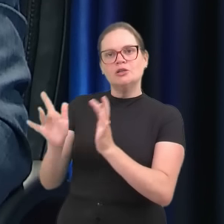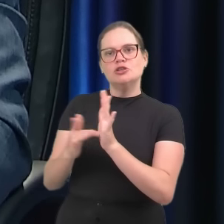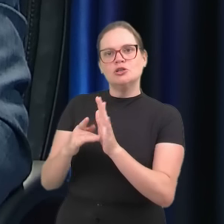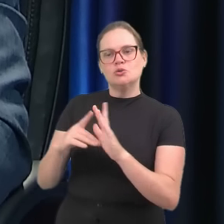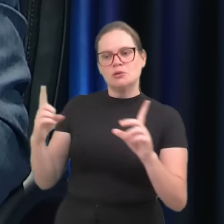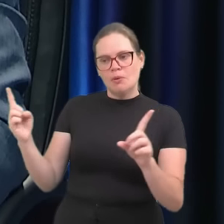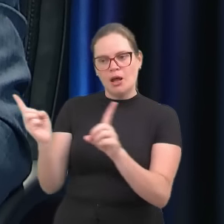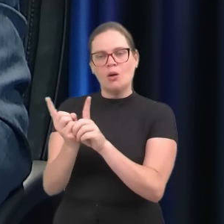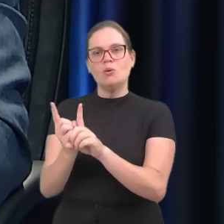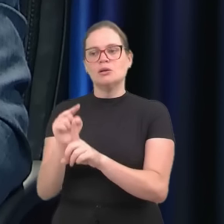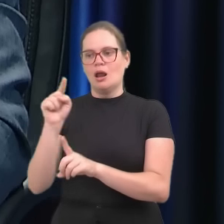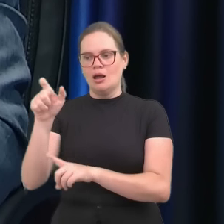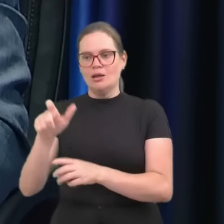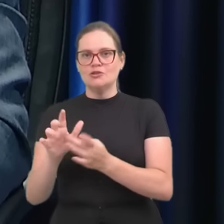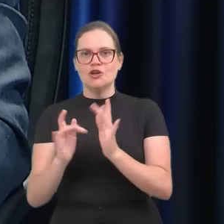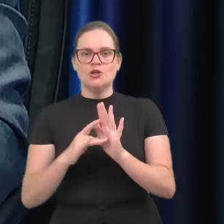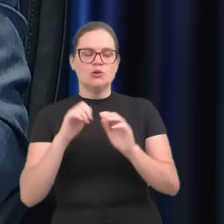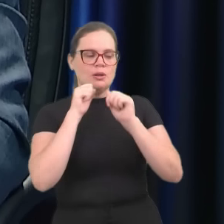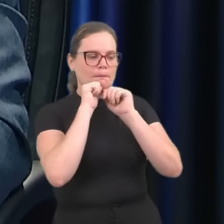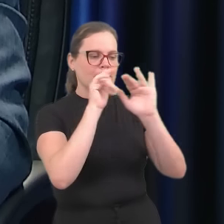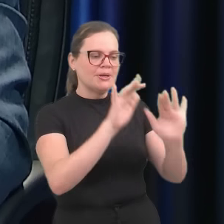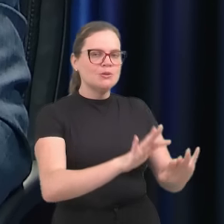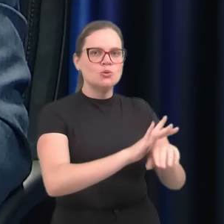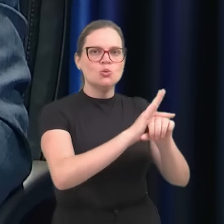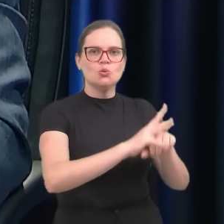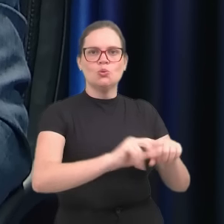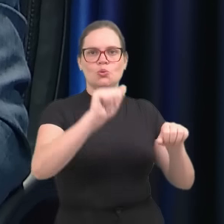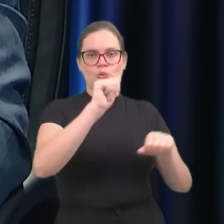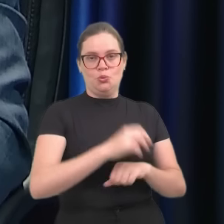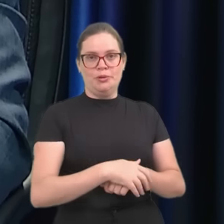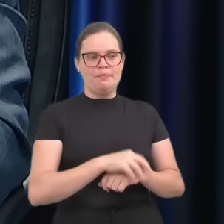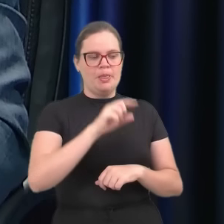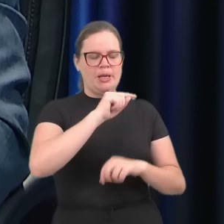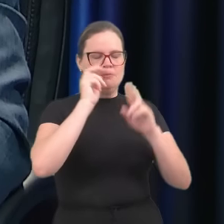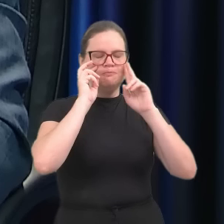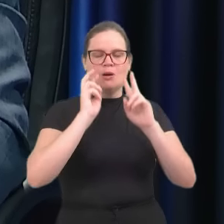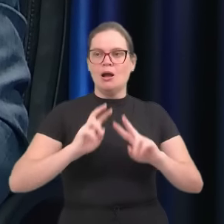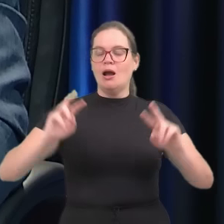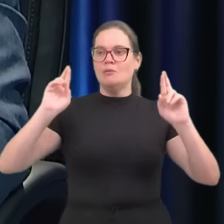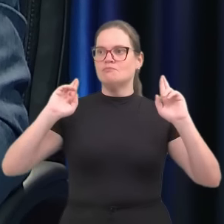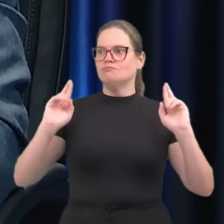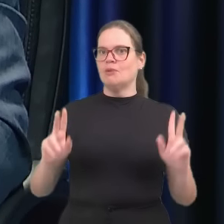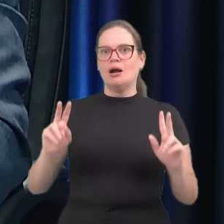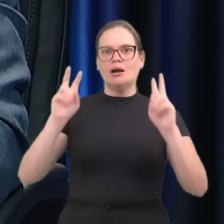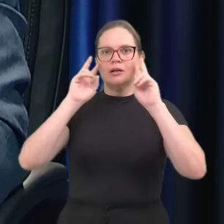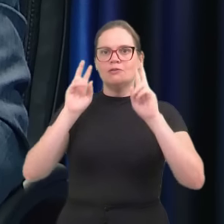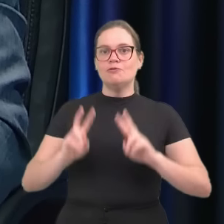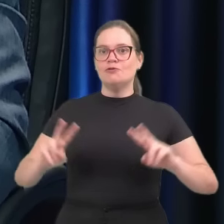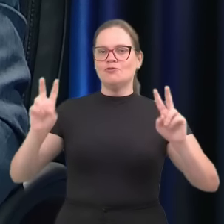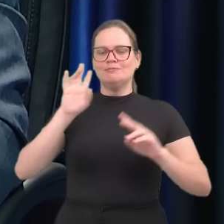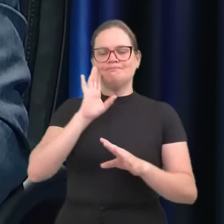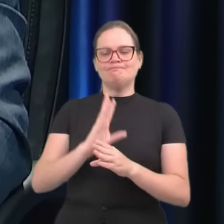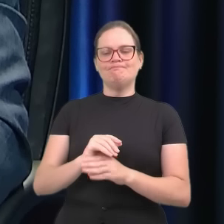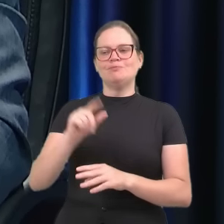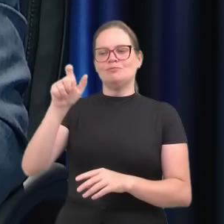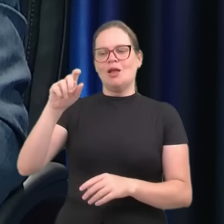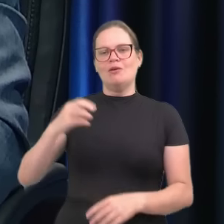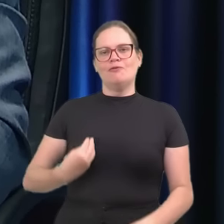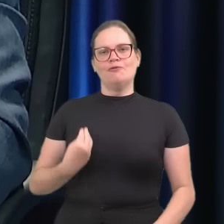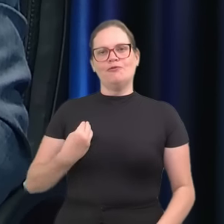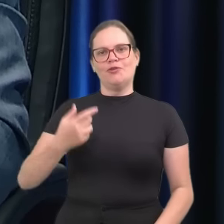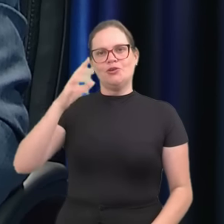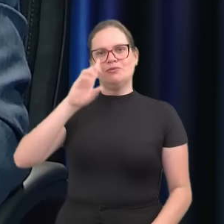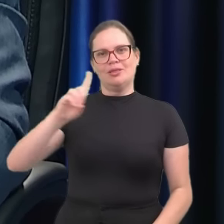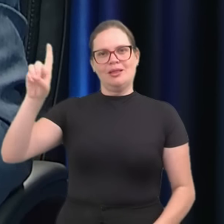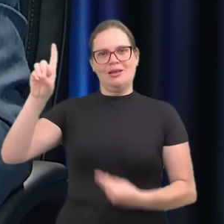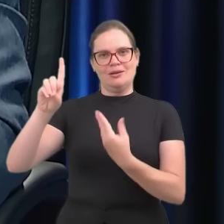o abençoou. E esse sinal serviu para que ele soubesse que existe um Deus vivo que o ama e que cuida da vida dele, né?